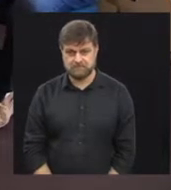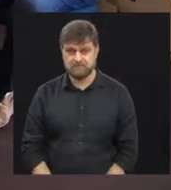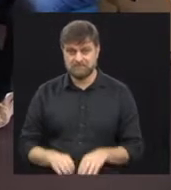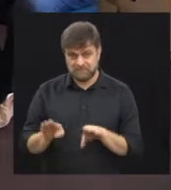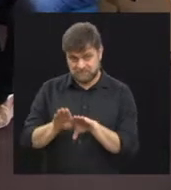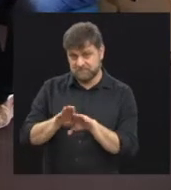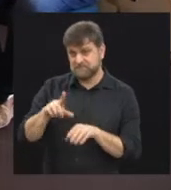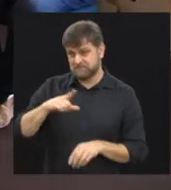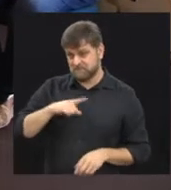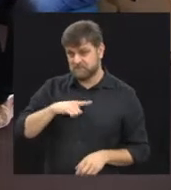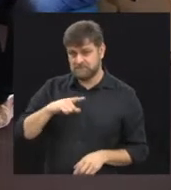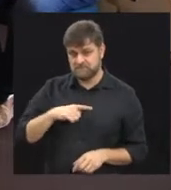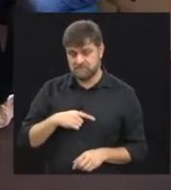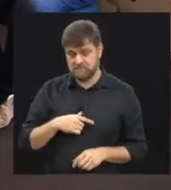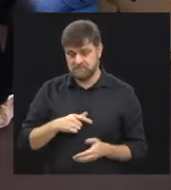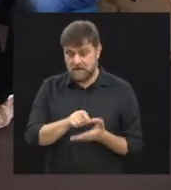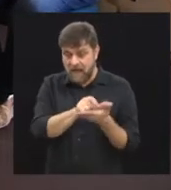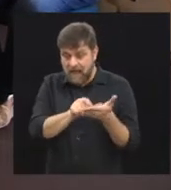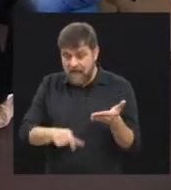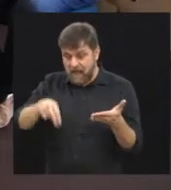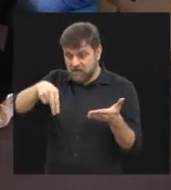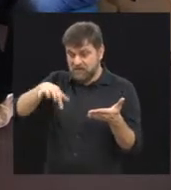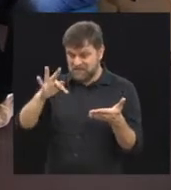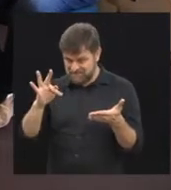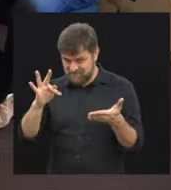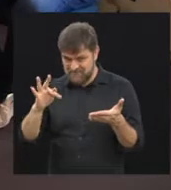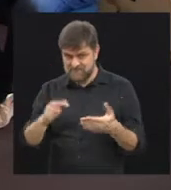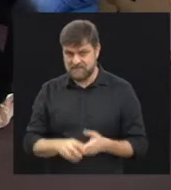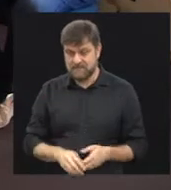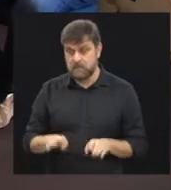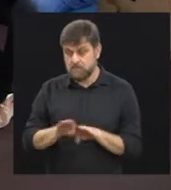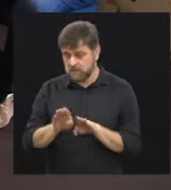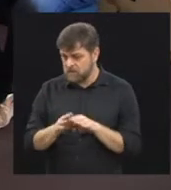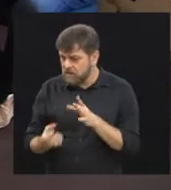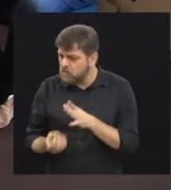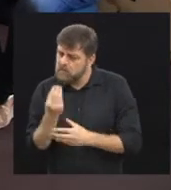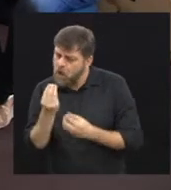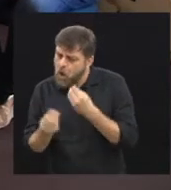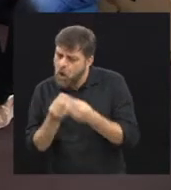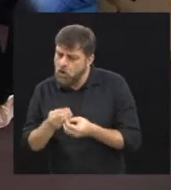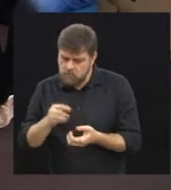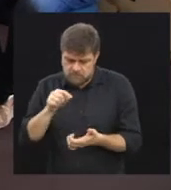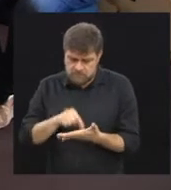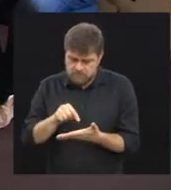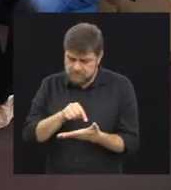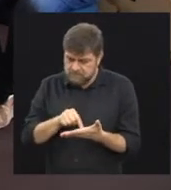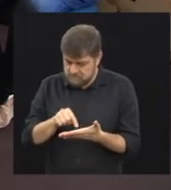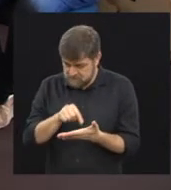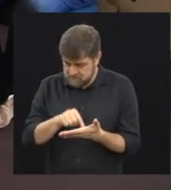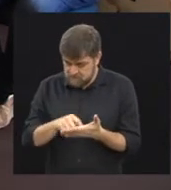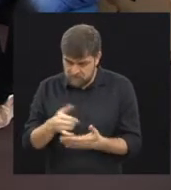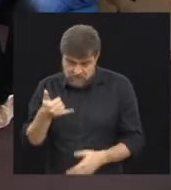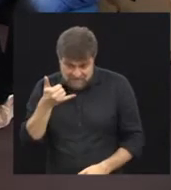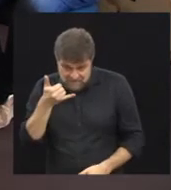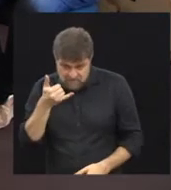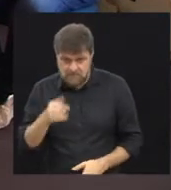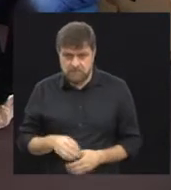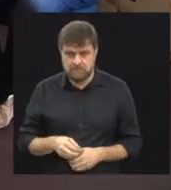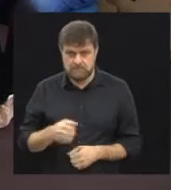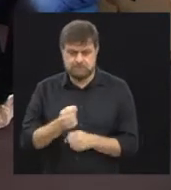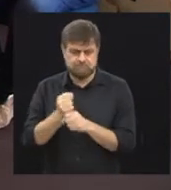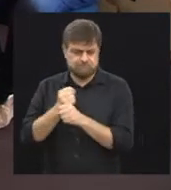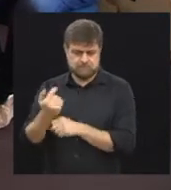ccp.org.br. E também tem a situação da nota fiscal paulista, né, Valdir? Que agora ela só é feita através do celular. Isso.